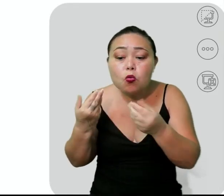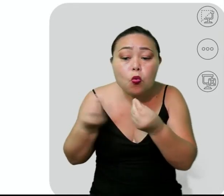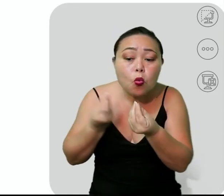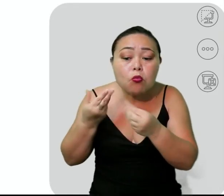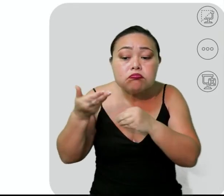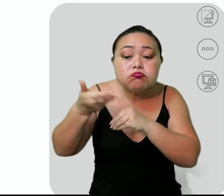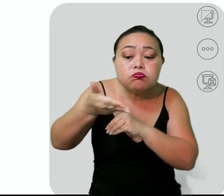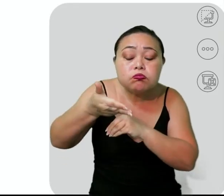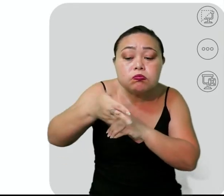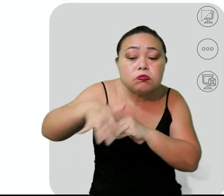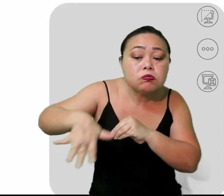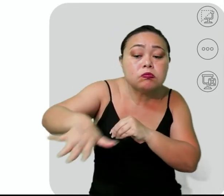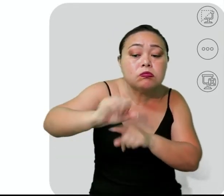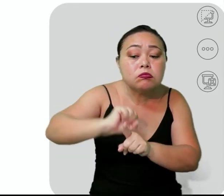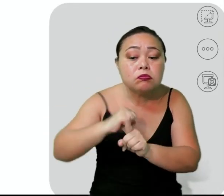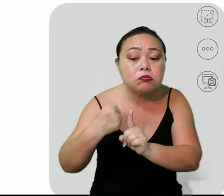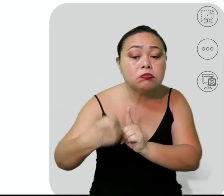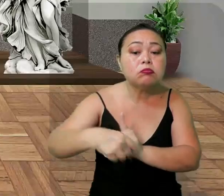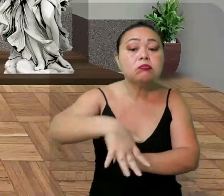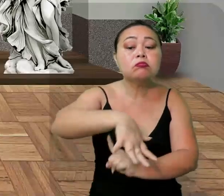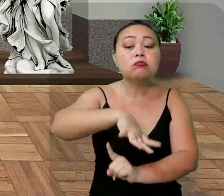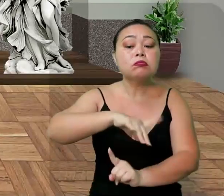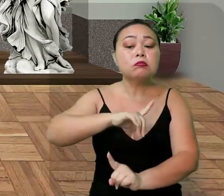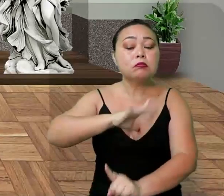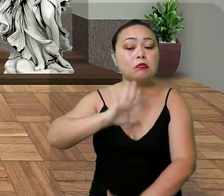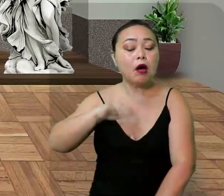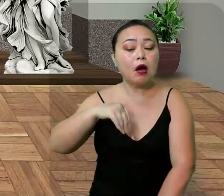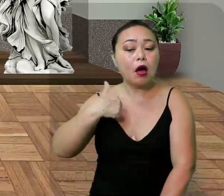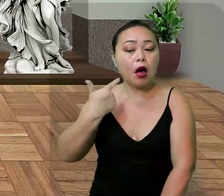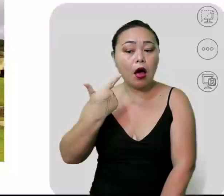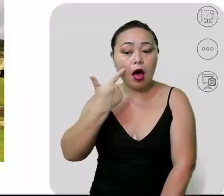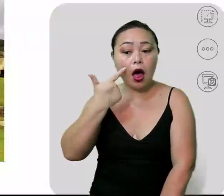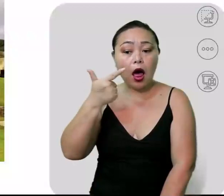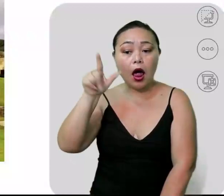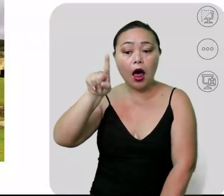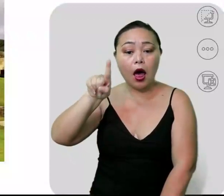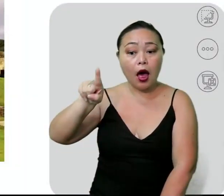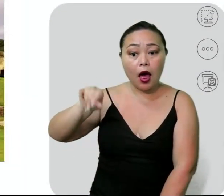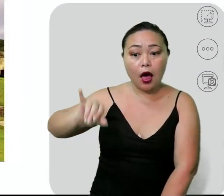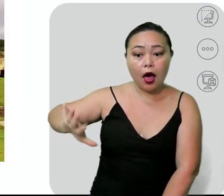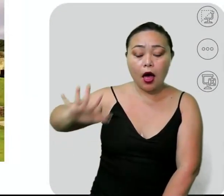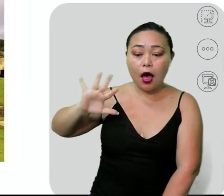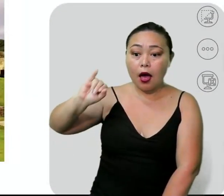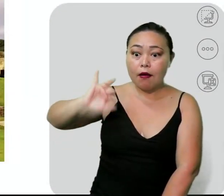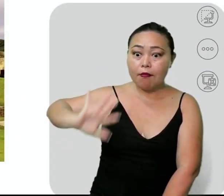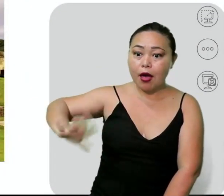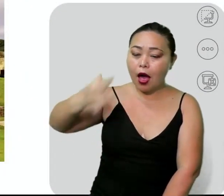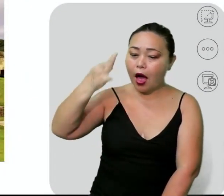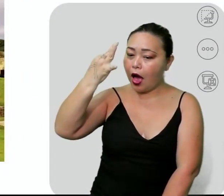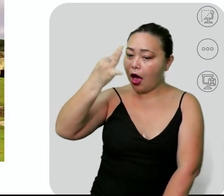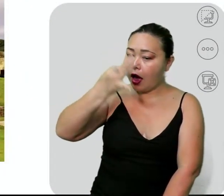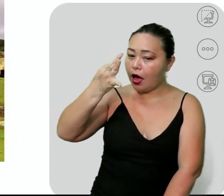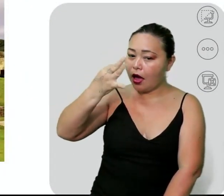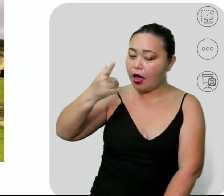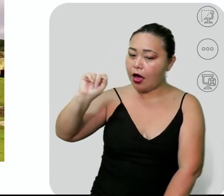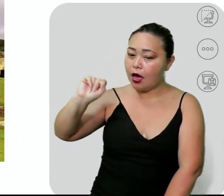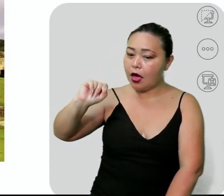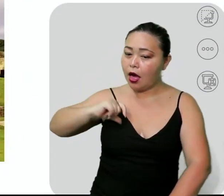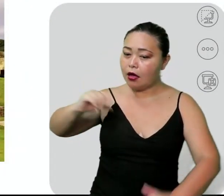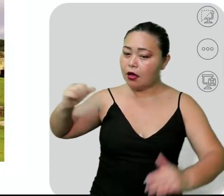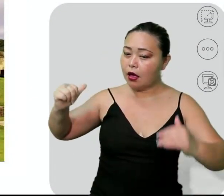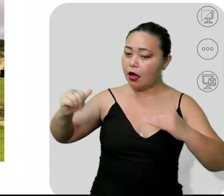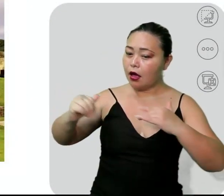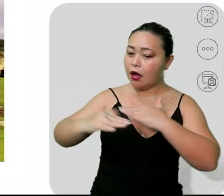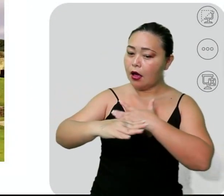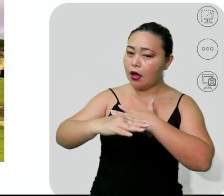socioespaciais. E aí eu começo com essa linda imagem que vocês estão vendo aí, ó. Cidades e